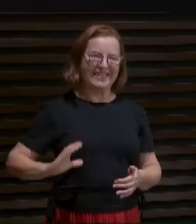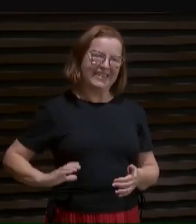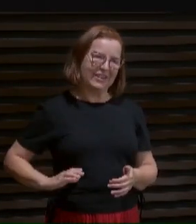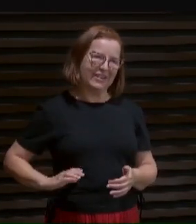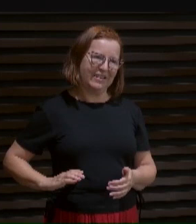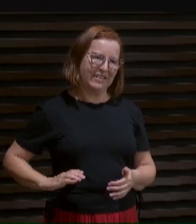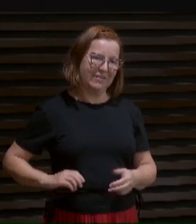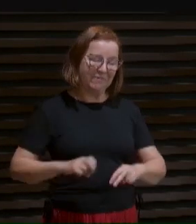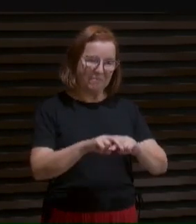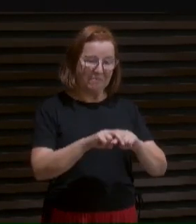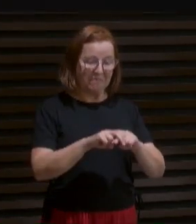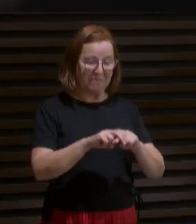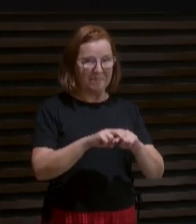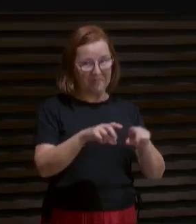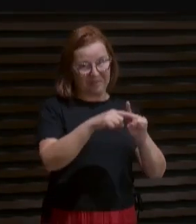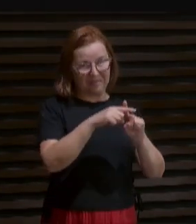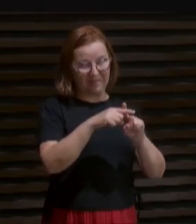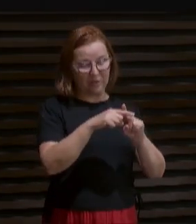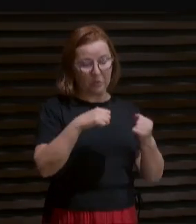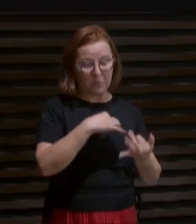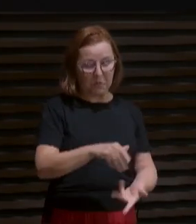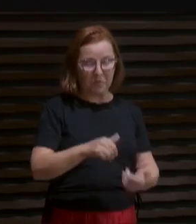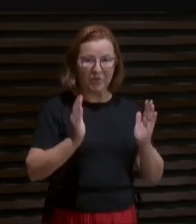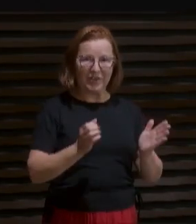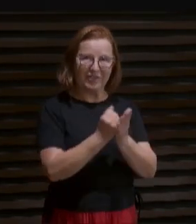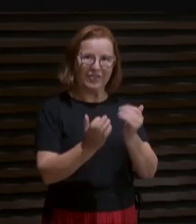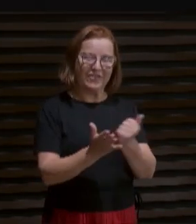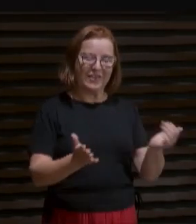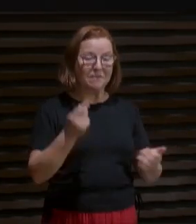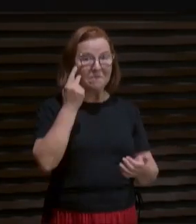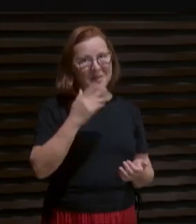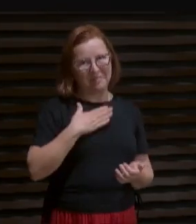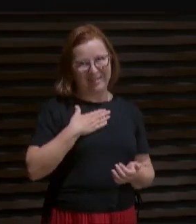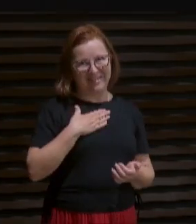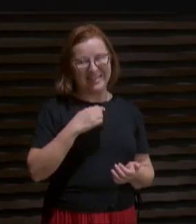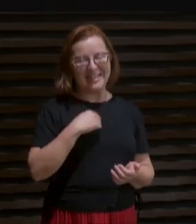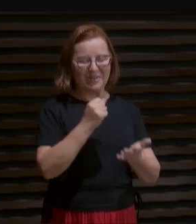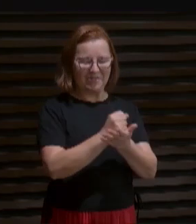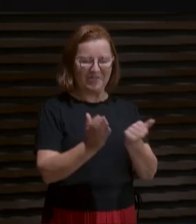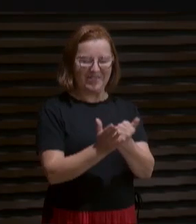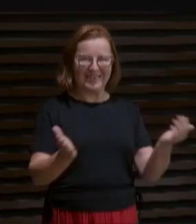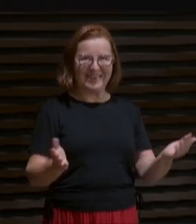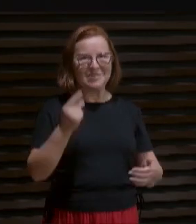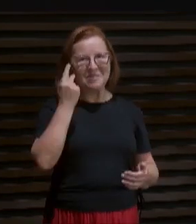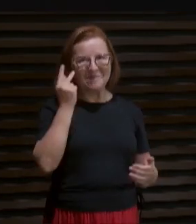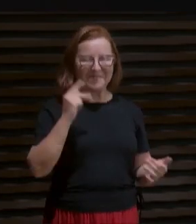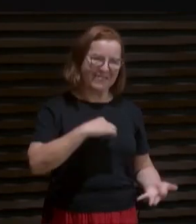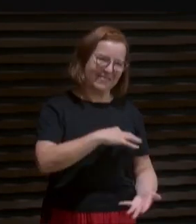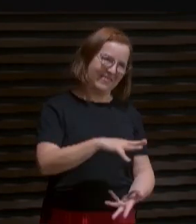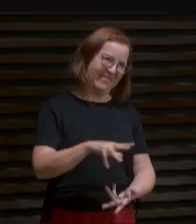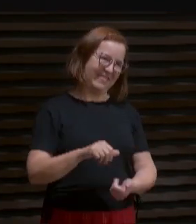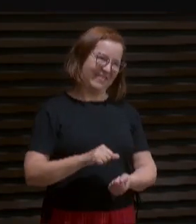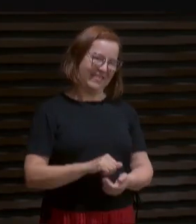pela qual o mundo está crucificado para mim, e eu estou crucificado para o